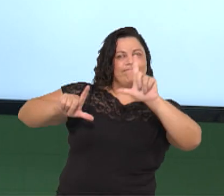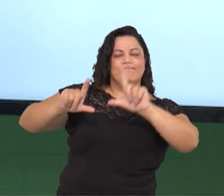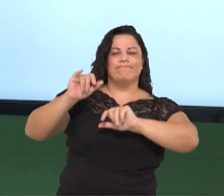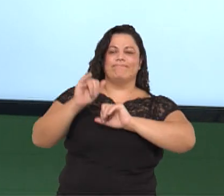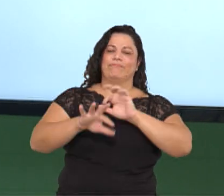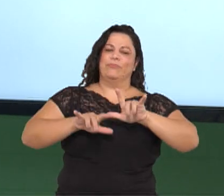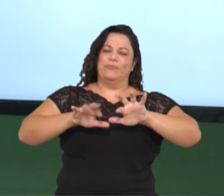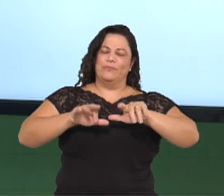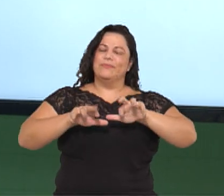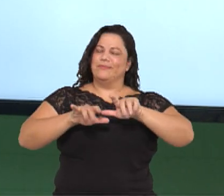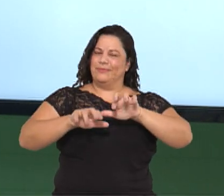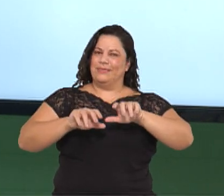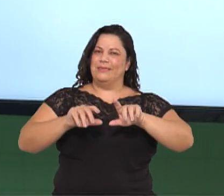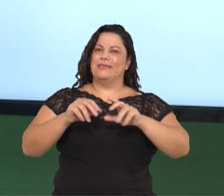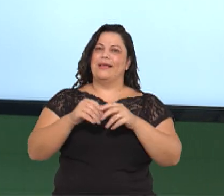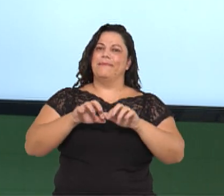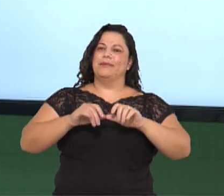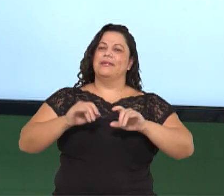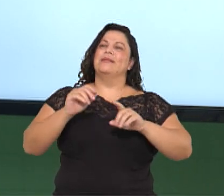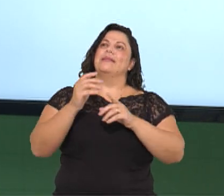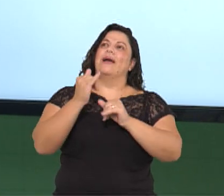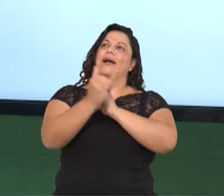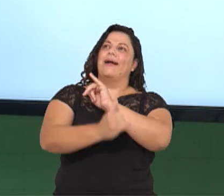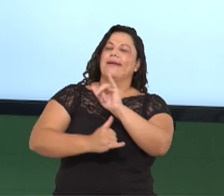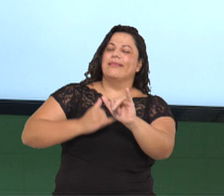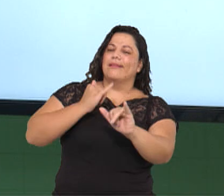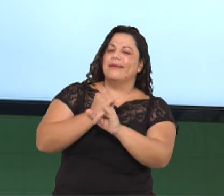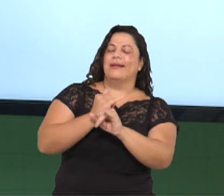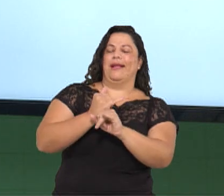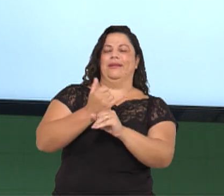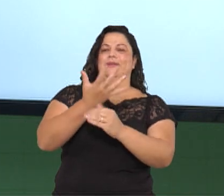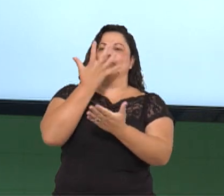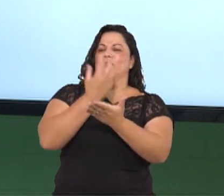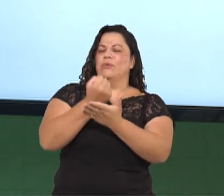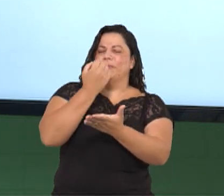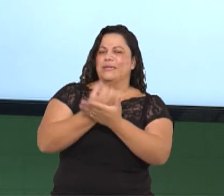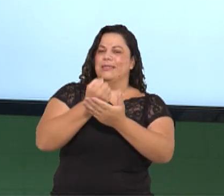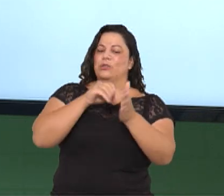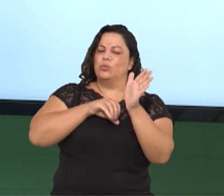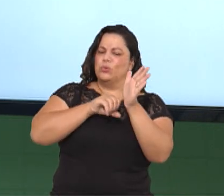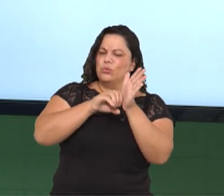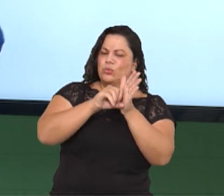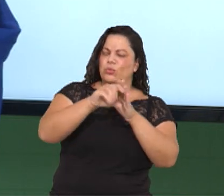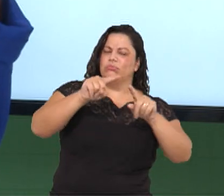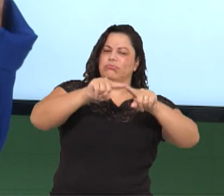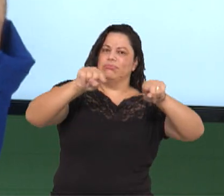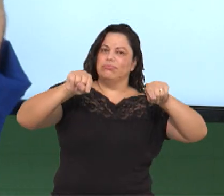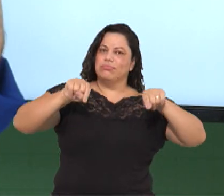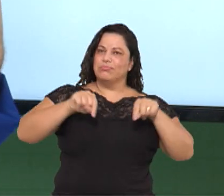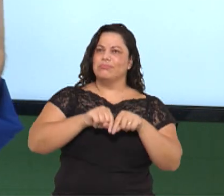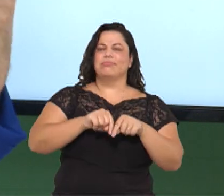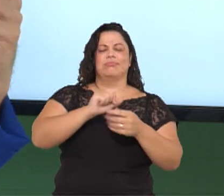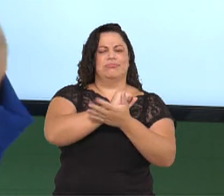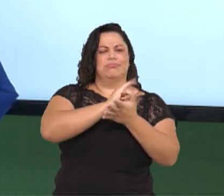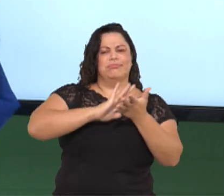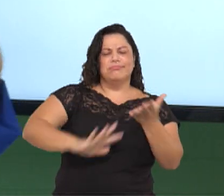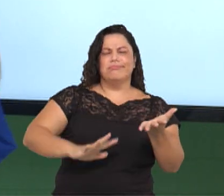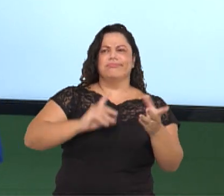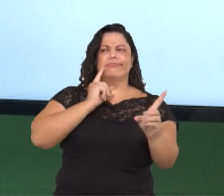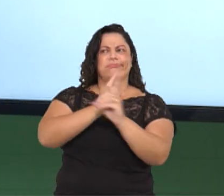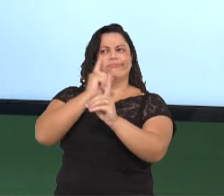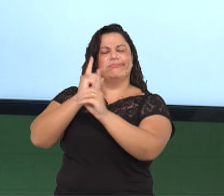internet, no aplicativo Aula Paraná e até no Google Classroom. Ótimo! Você fez as atividades, você vai encontrar esses